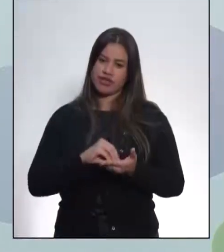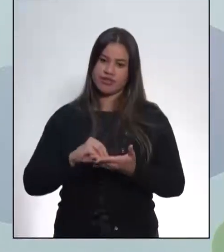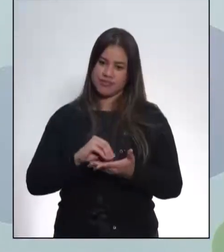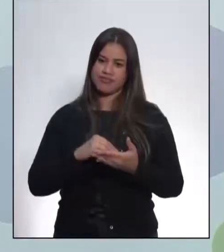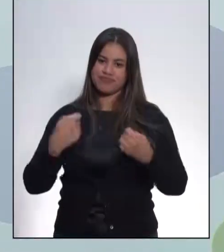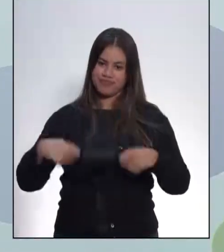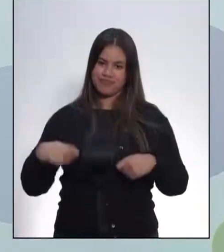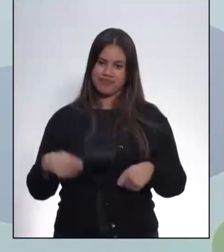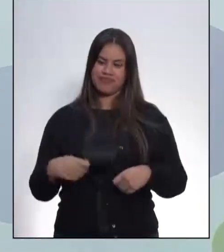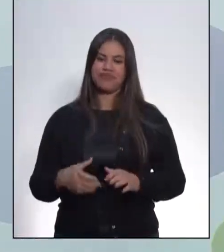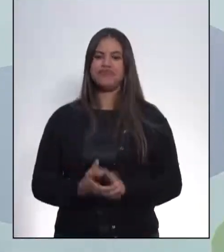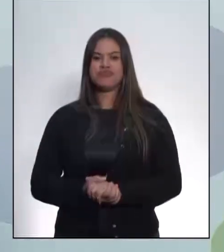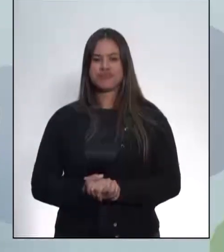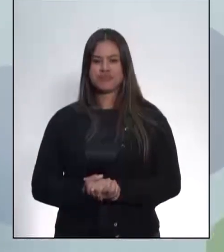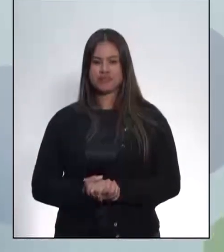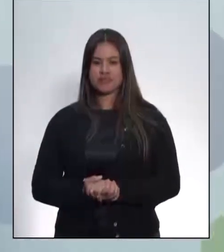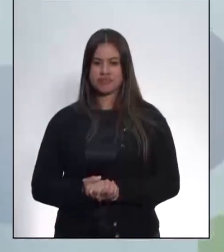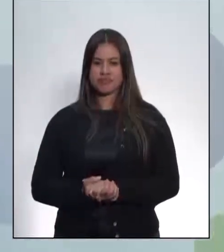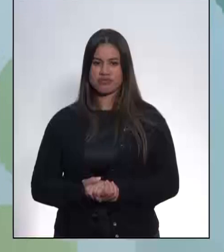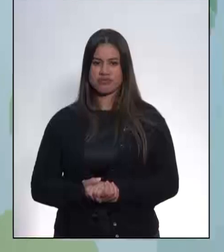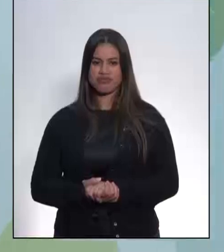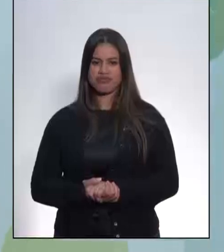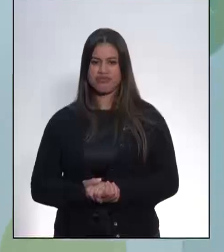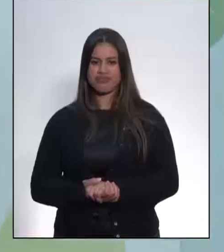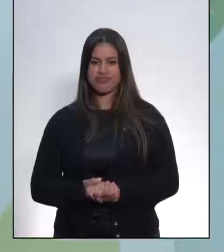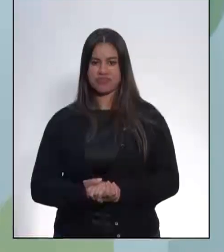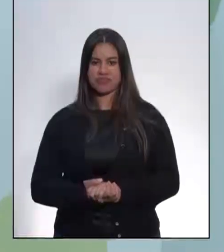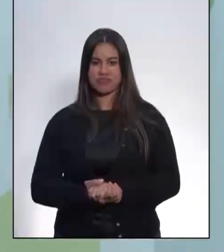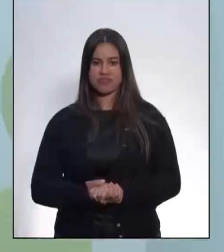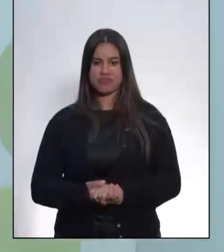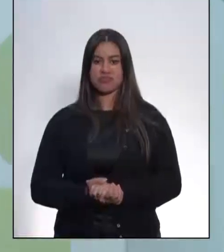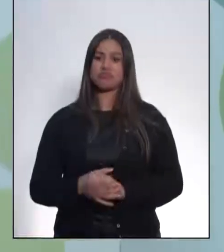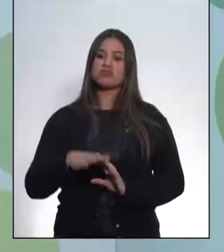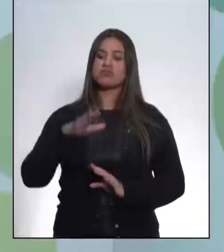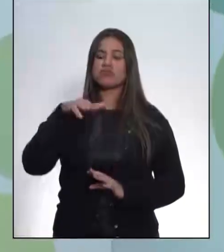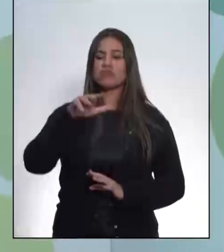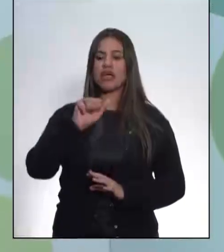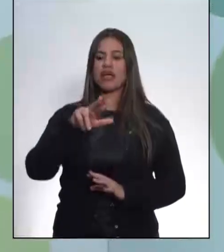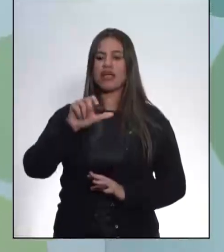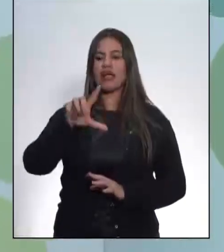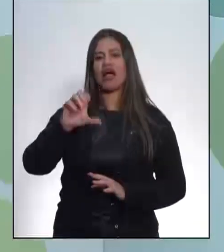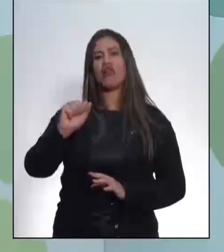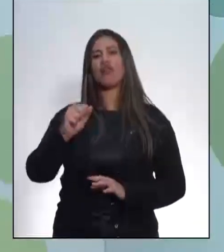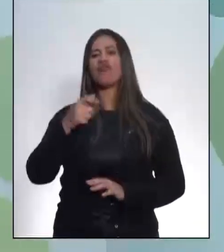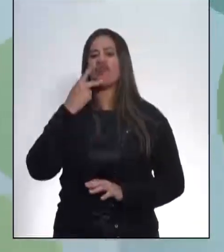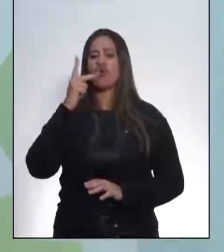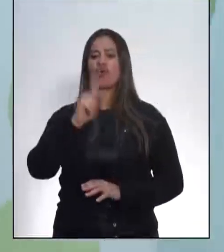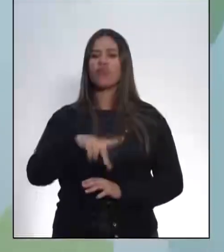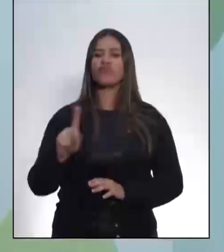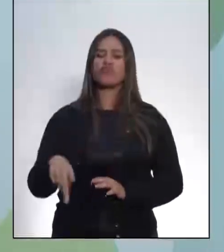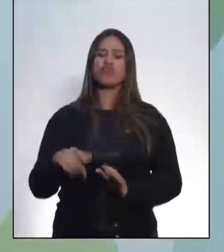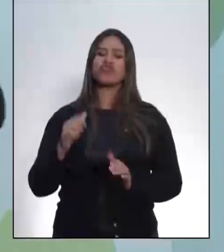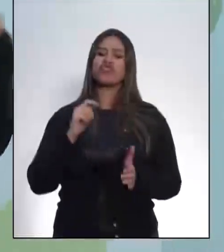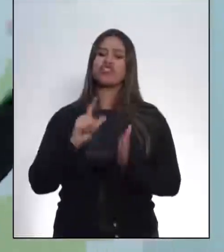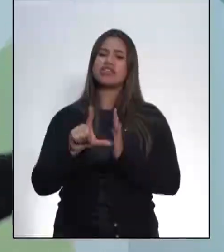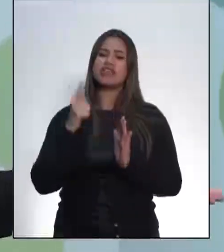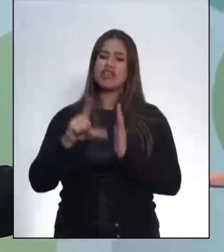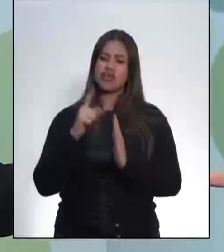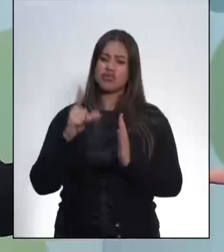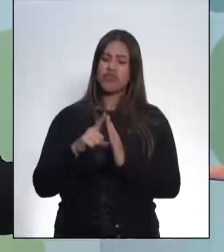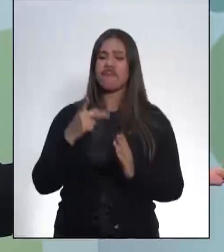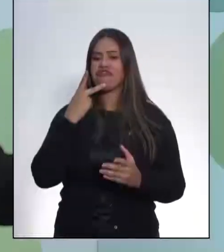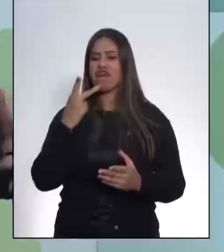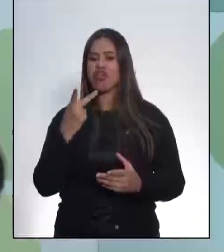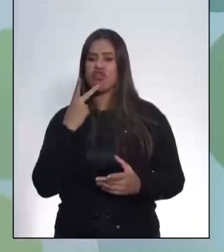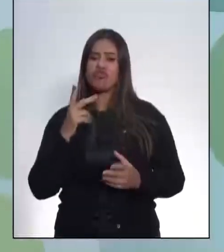o vocabulário. Tudo bem? Bom, vamos lá. Marcelo, você falou que é professor de literatura. E aí, você já falou de esporte, você já falou de arte,